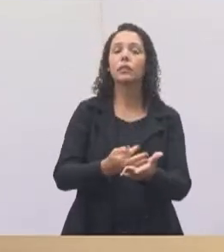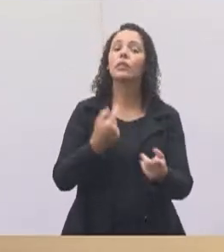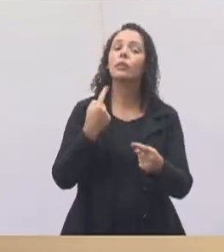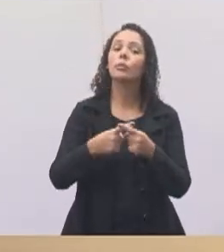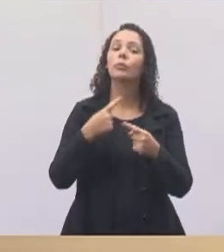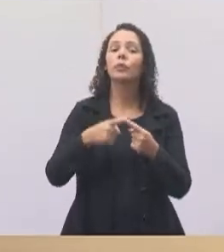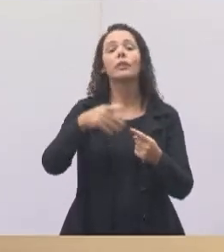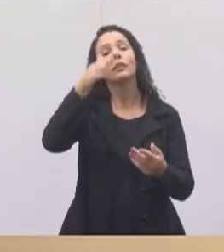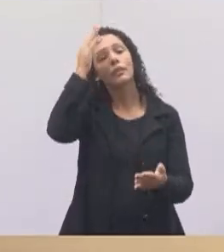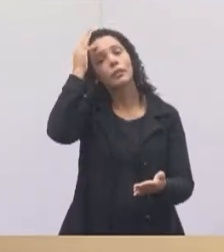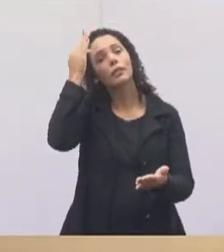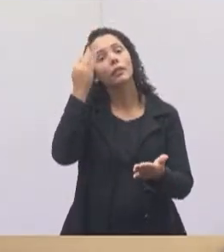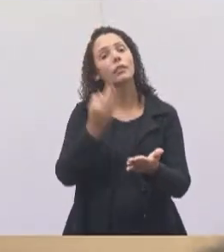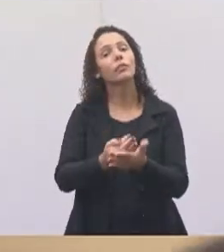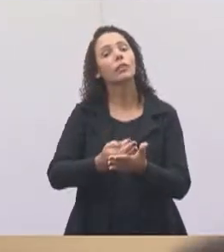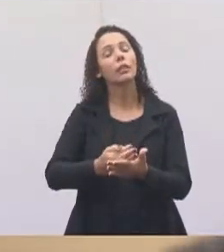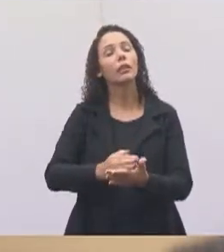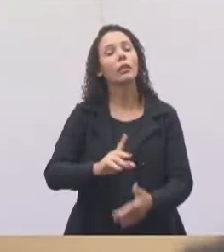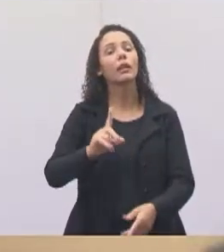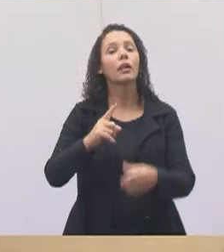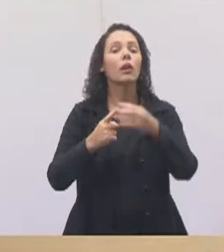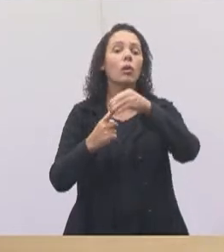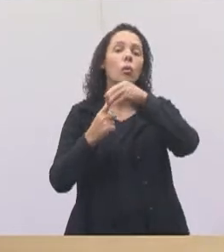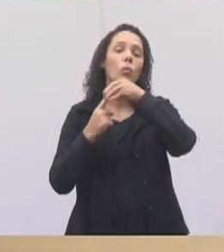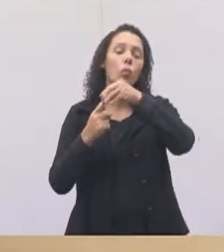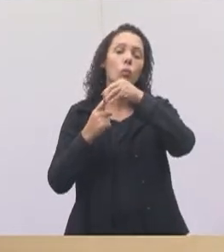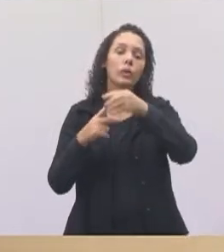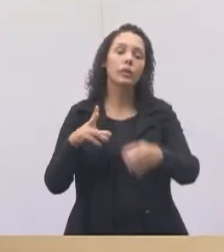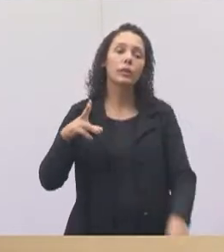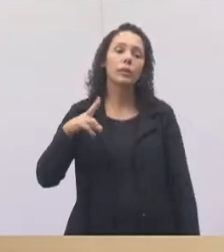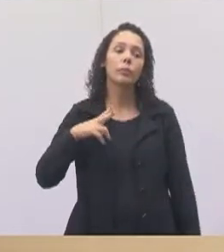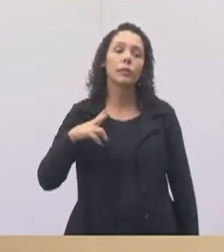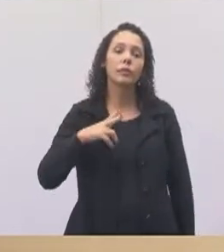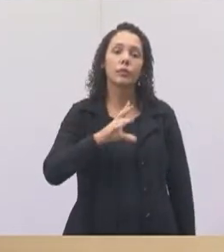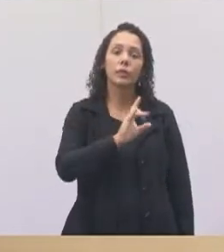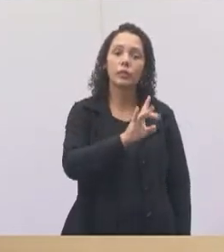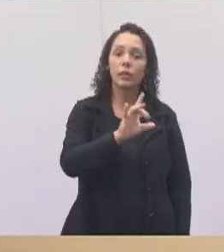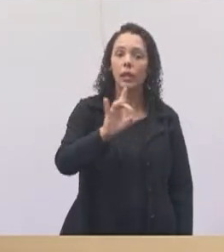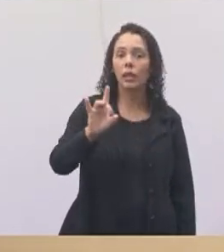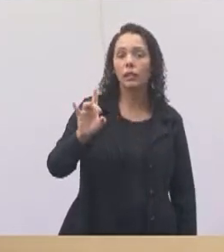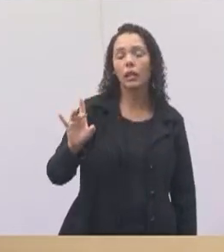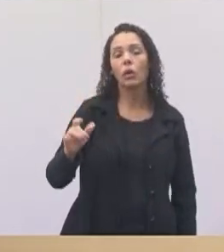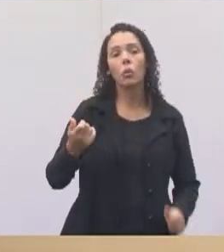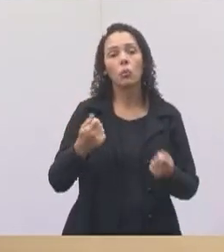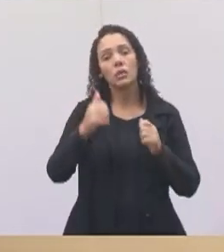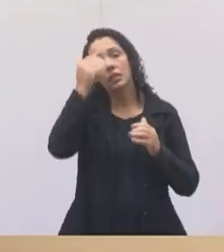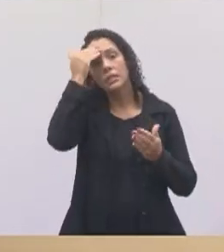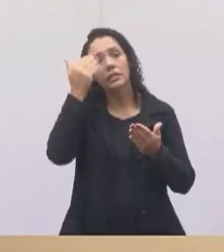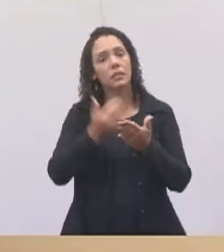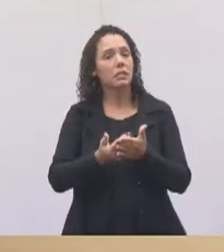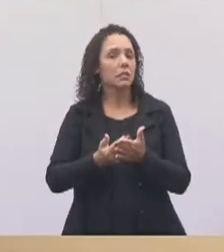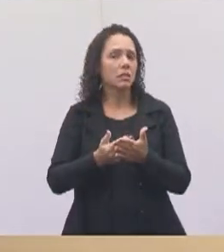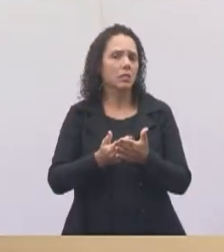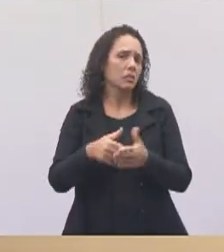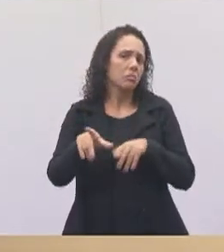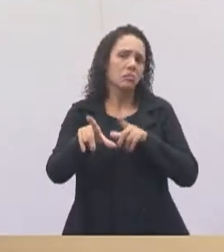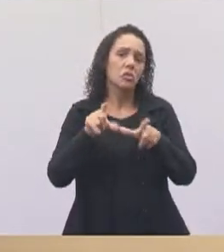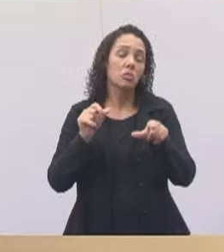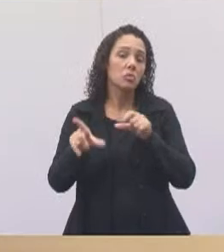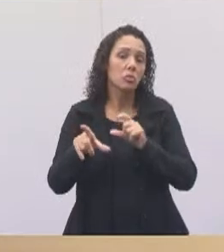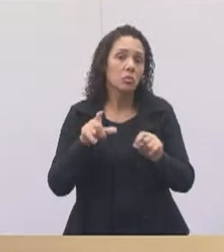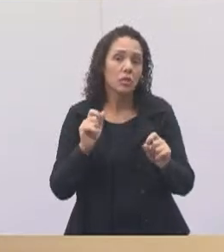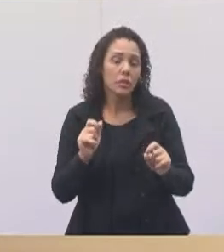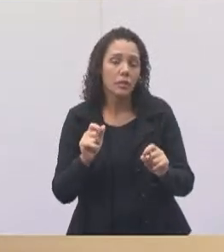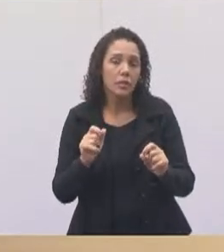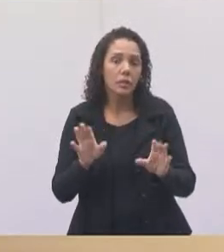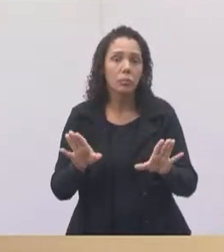fé, ela é única e particular, de cada um tem que ter a sua crença. Mas quando você está